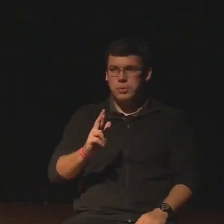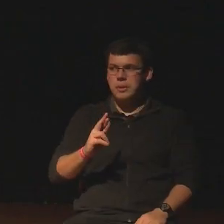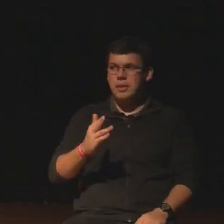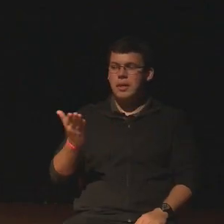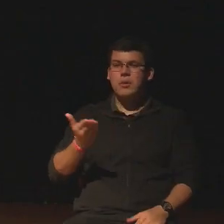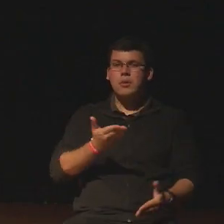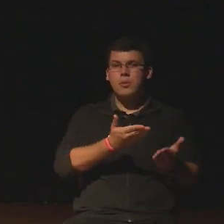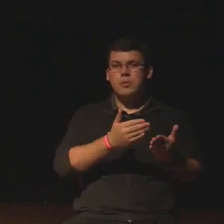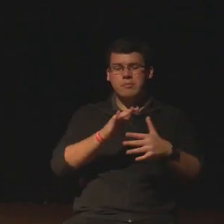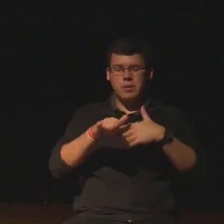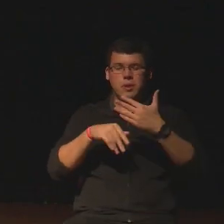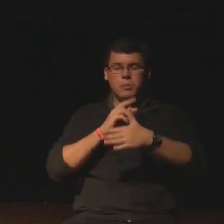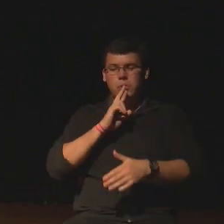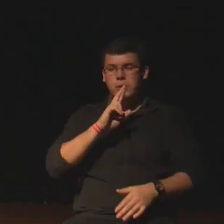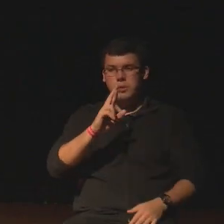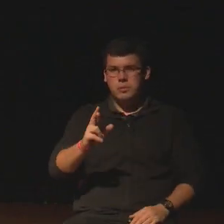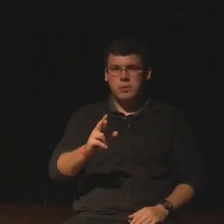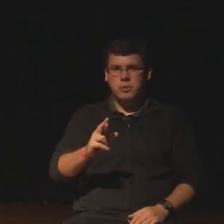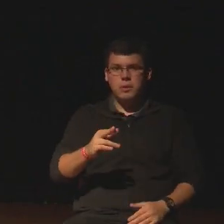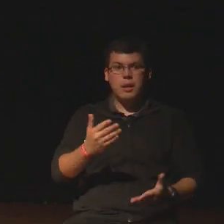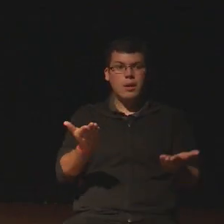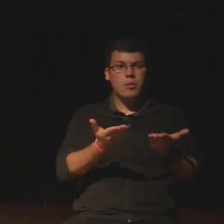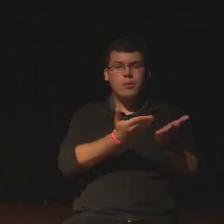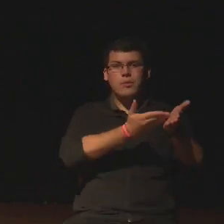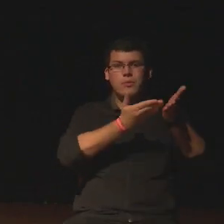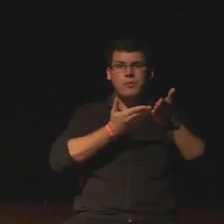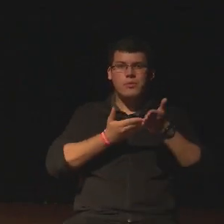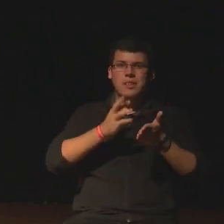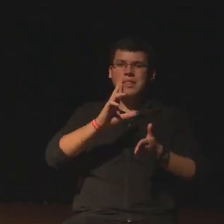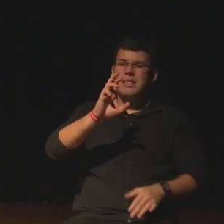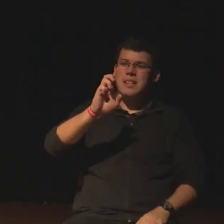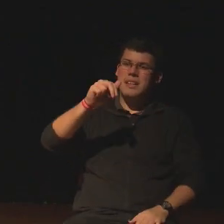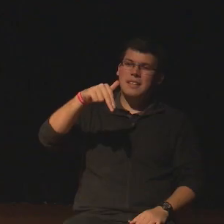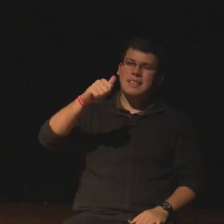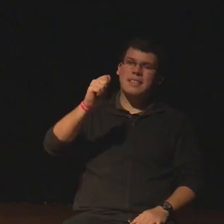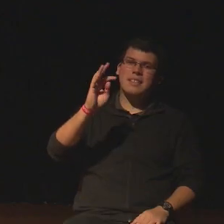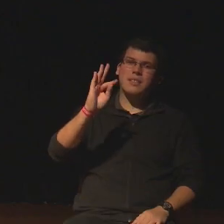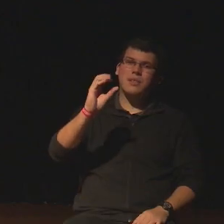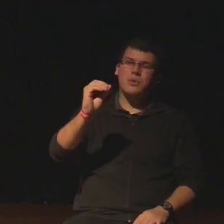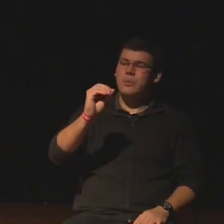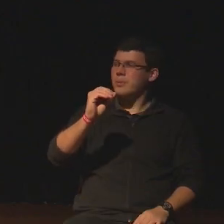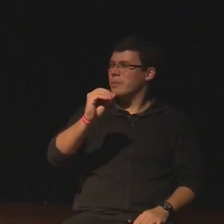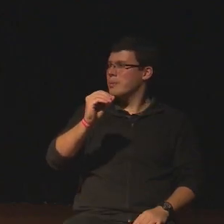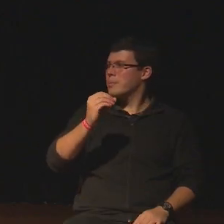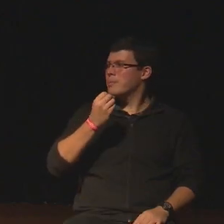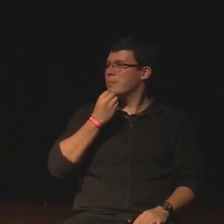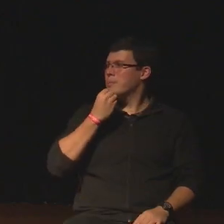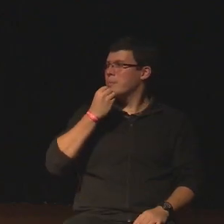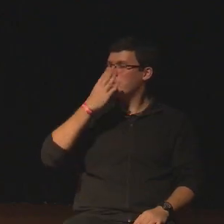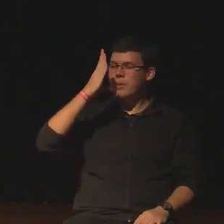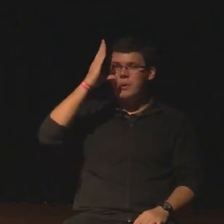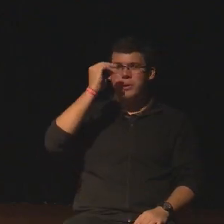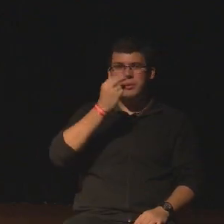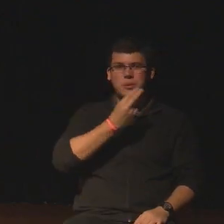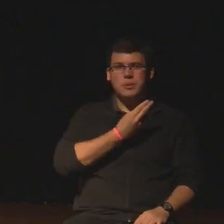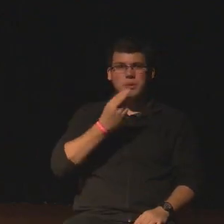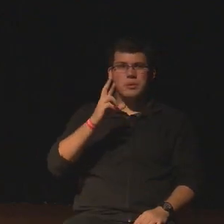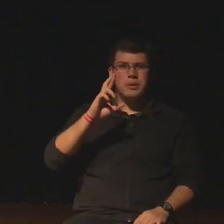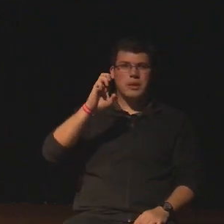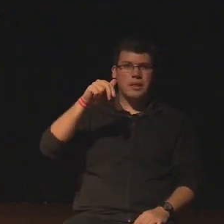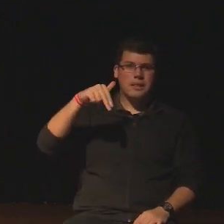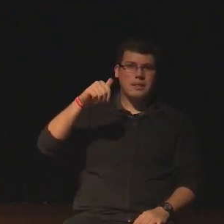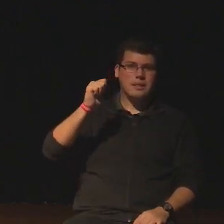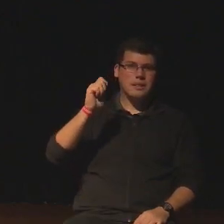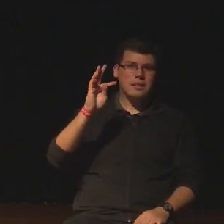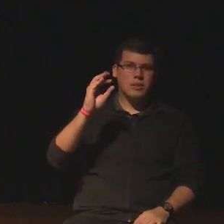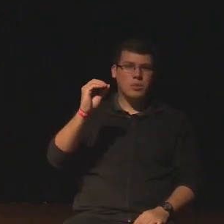agora o Renato. Renato, desculpa, eu não entendi o sobrenome, se quiser se apresentar. Boa noite, meu nome é Renato Krestinkov, eu moro aqui